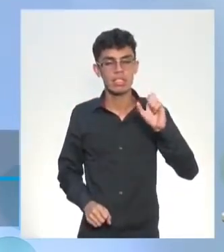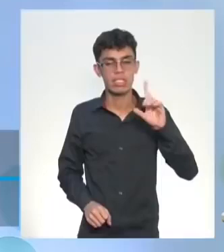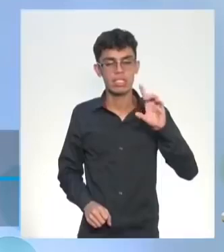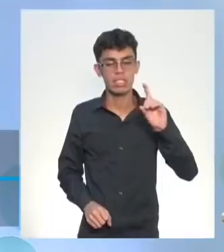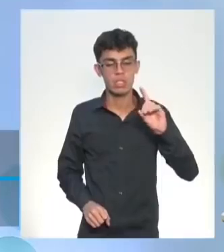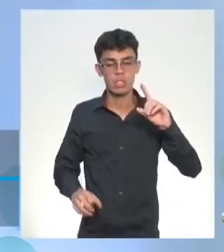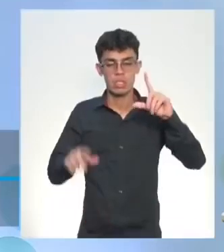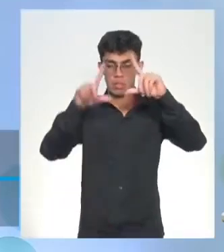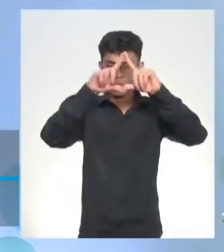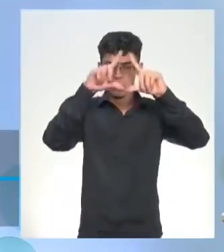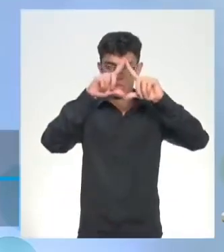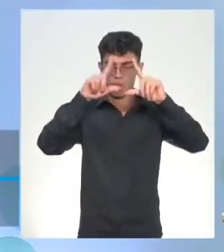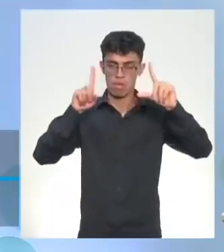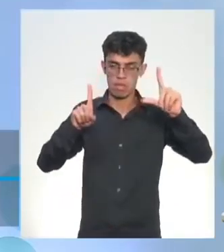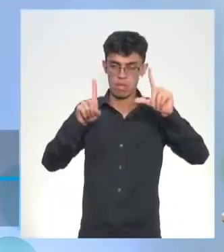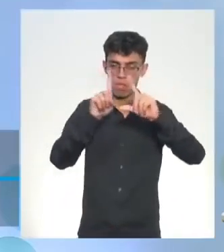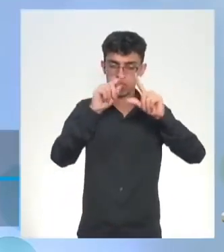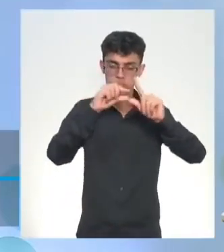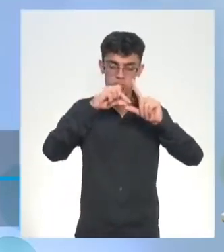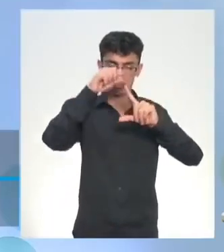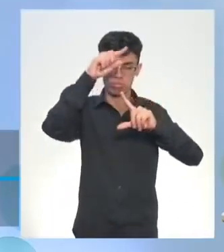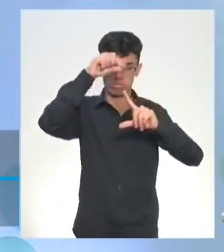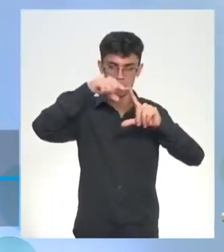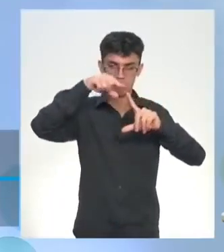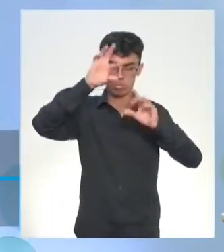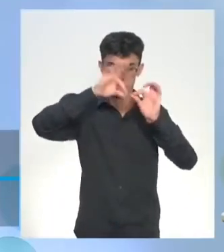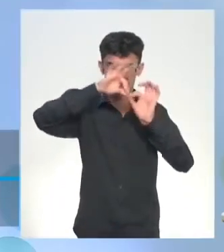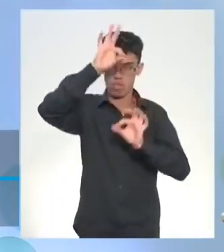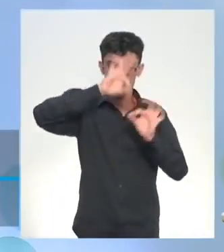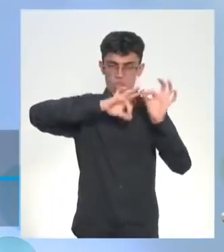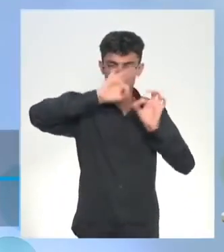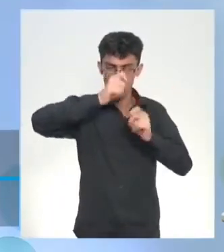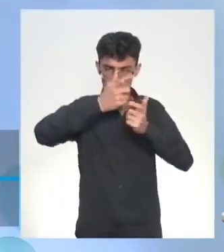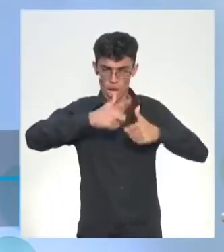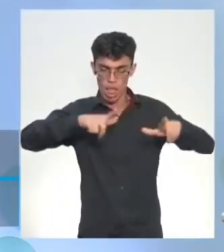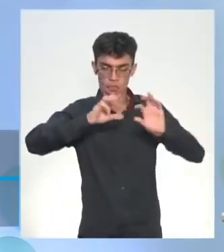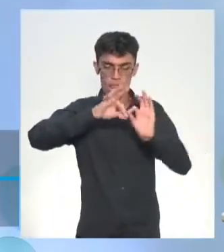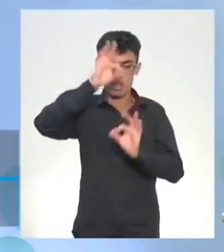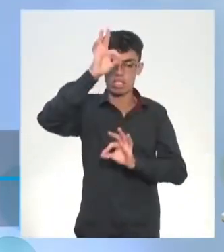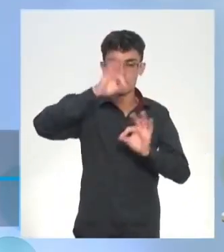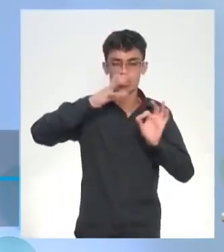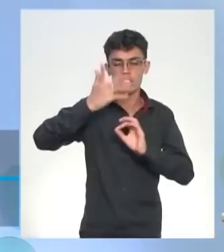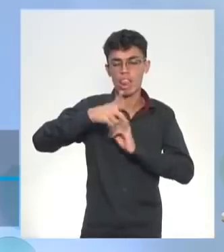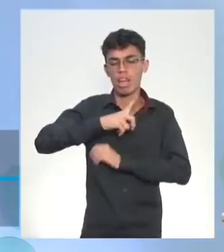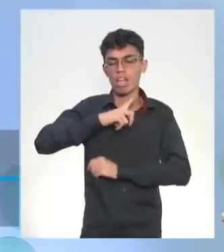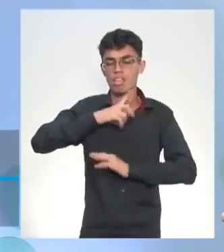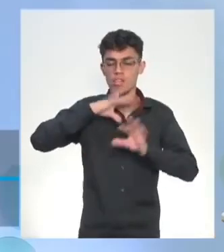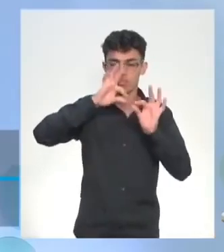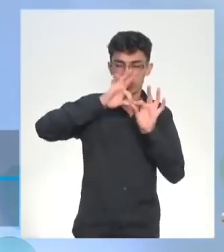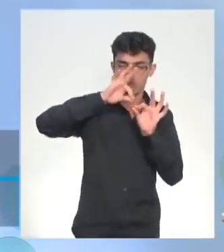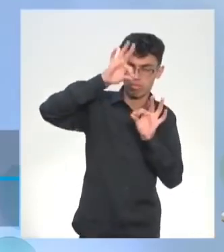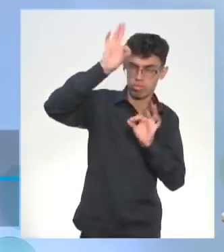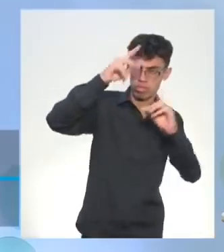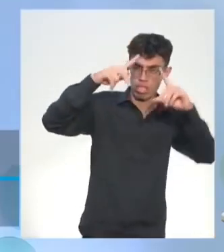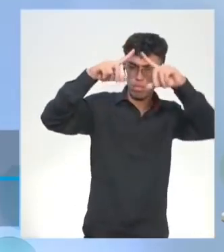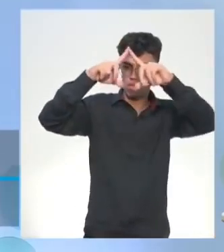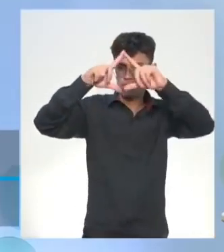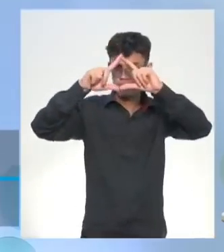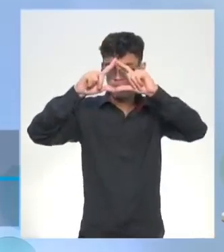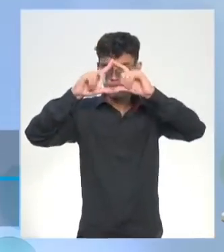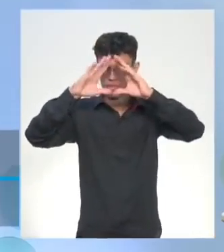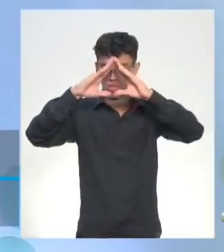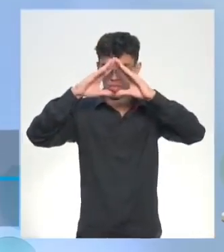altura da pirâmide, né? Eles já tinham essa pirâmide, já séculos, né, milhares de anos atrás, e eles construíram isso